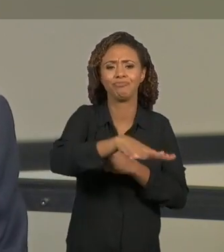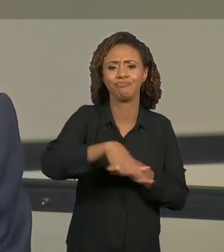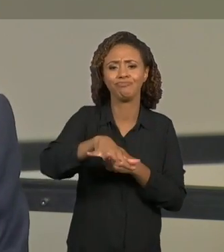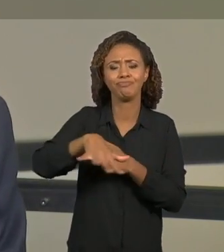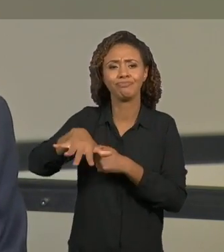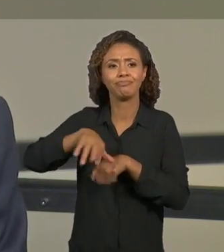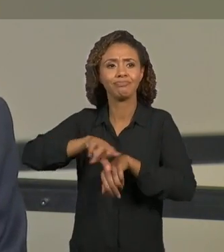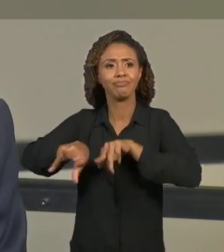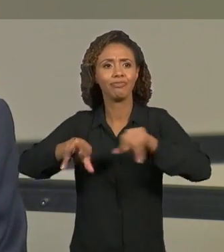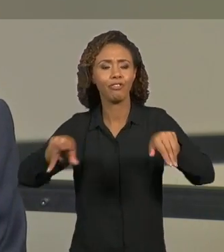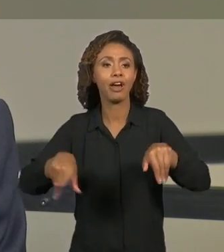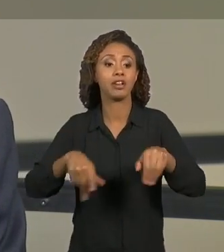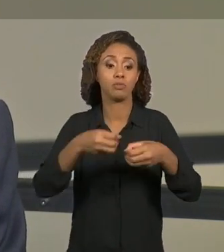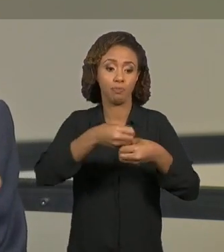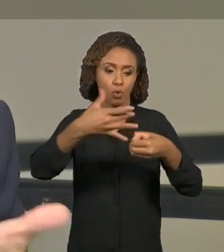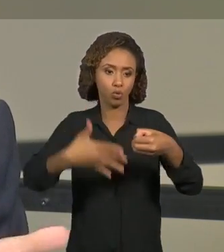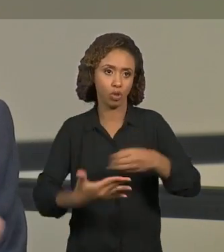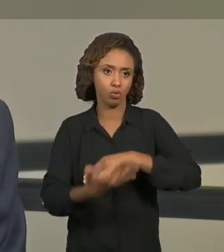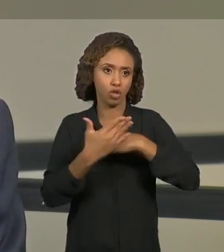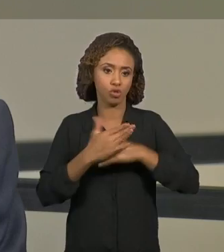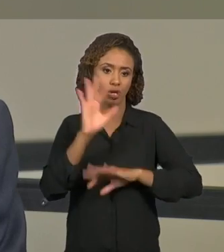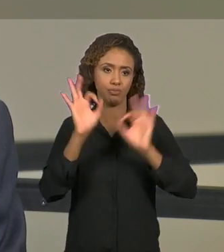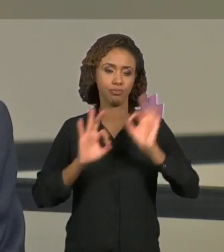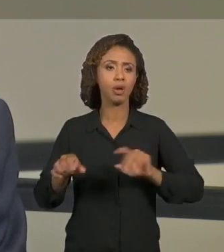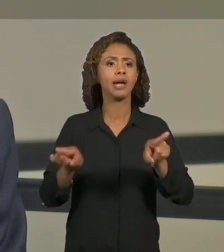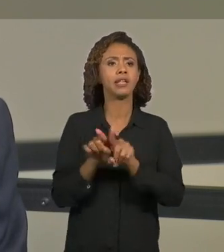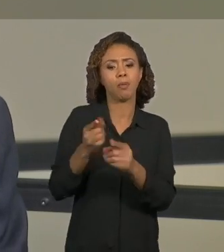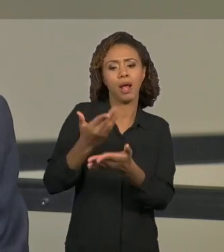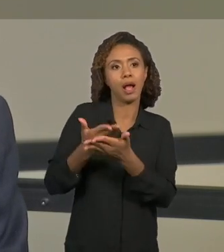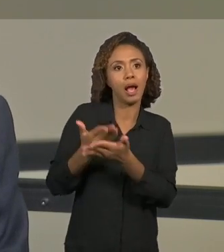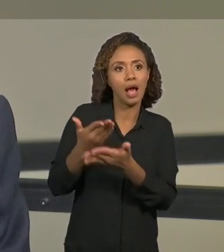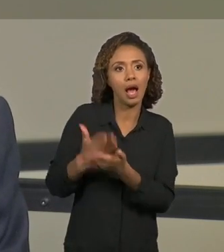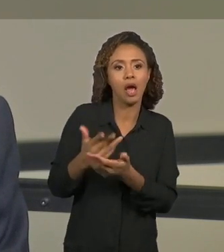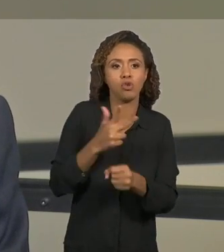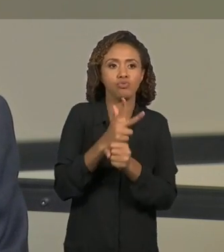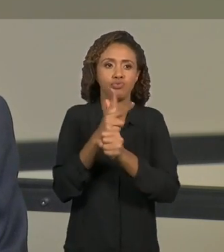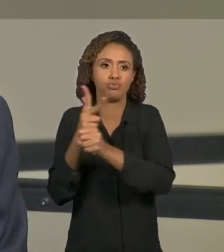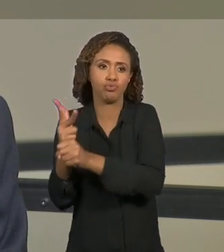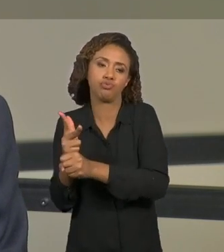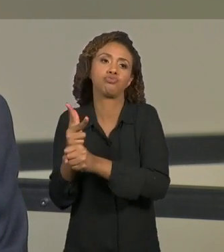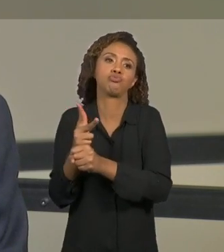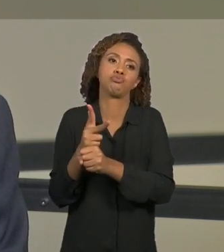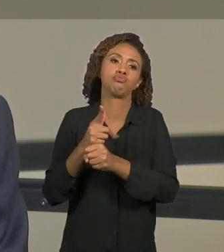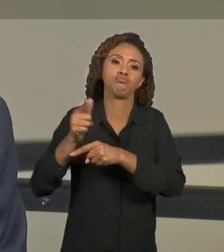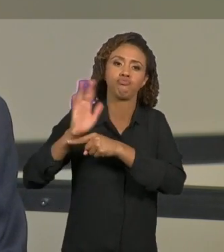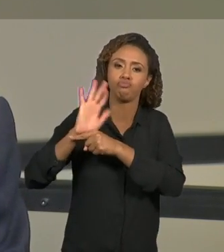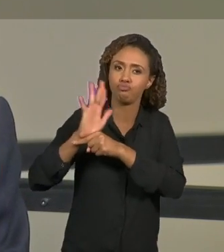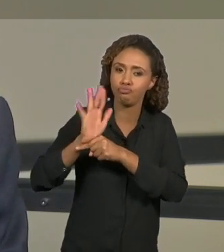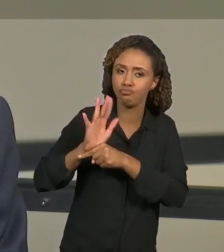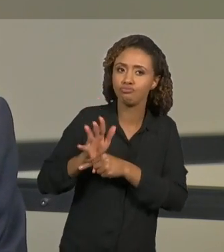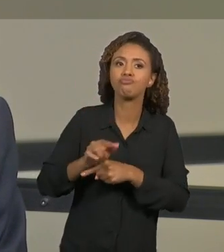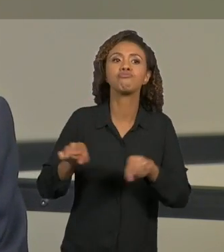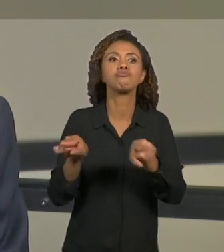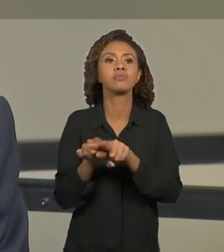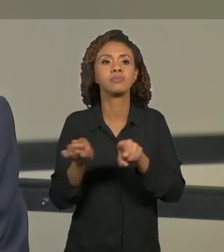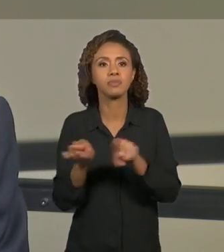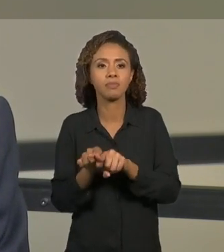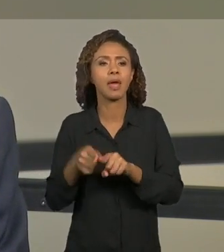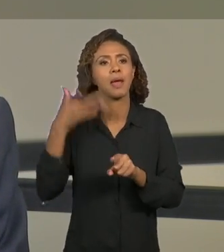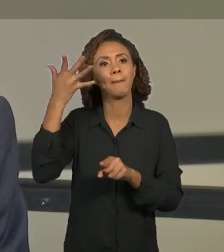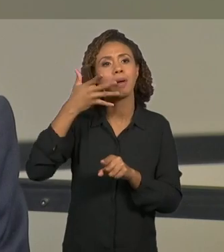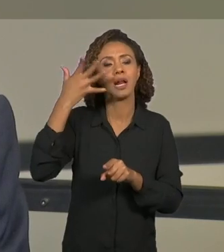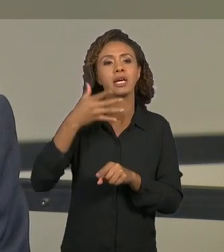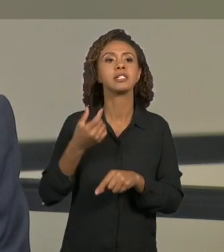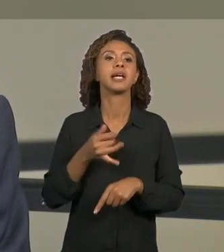para o desenvolvimento do conteúdo não é do curso com os a gravação de vídeo aulas e de palestras é sendo que dentre eles podemos destacar